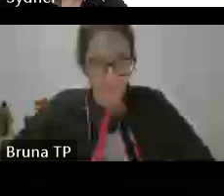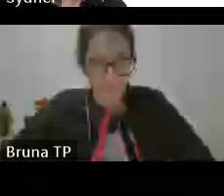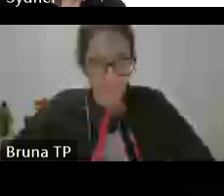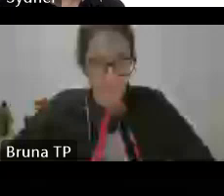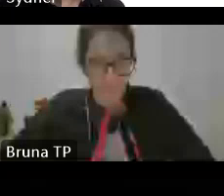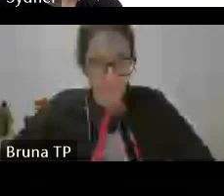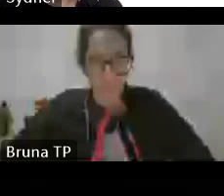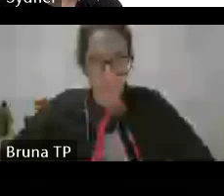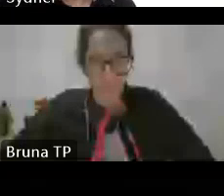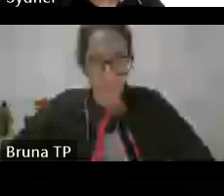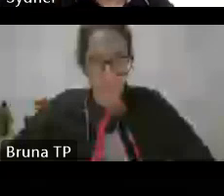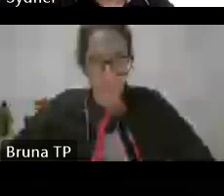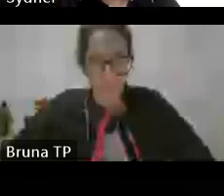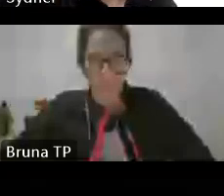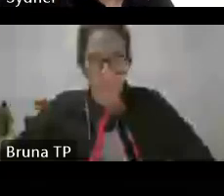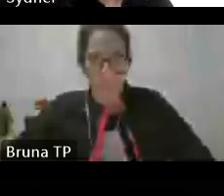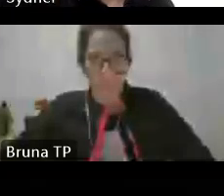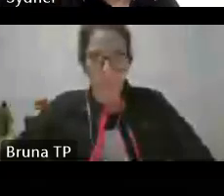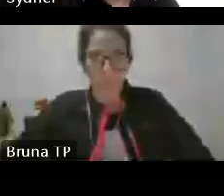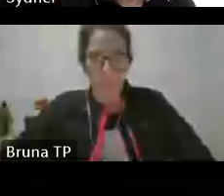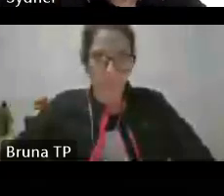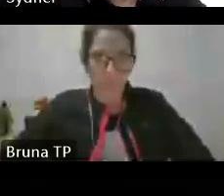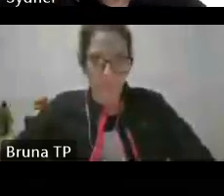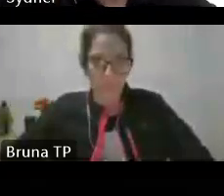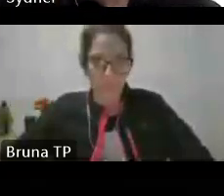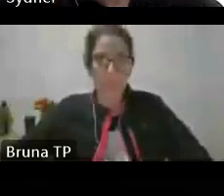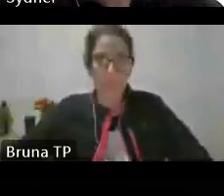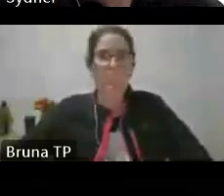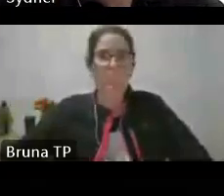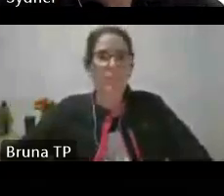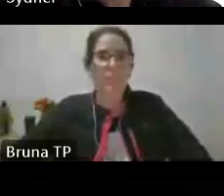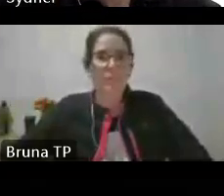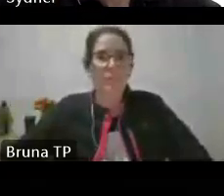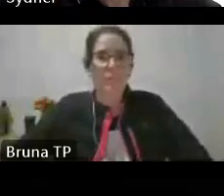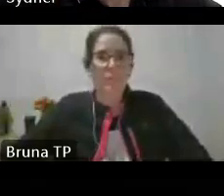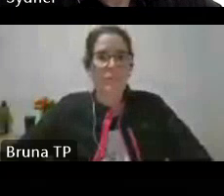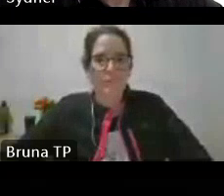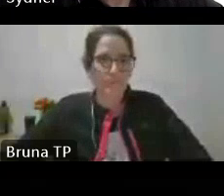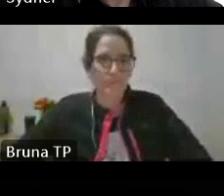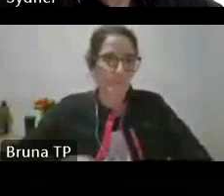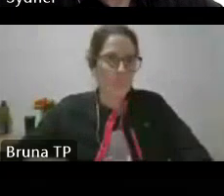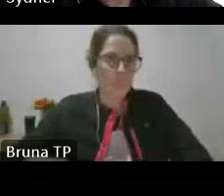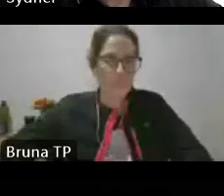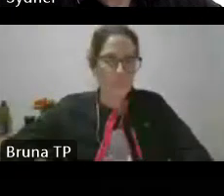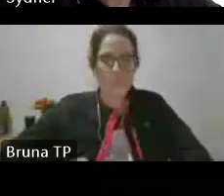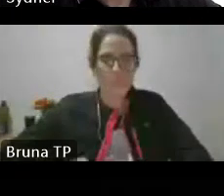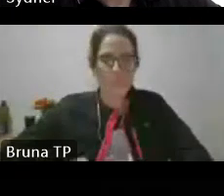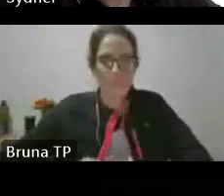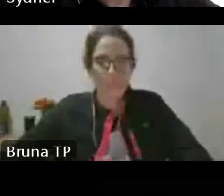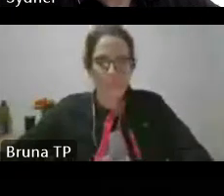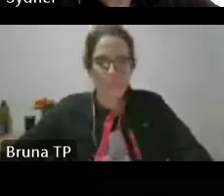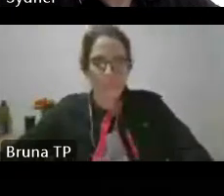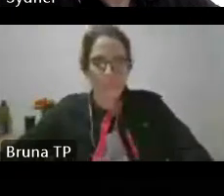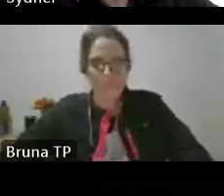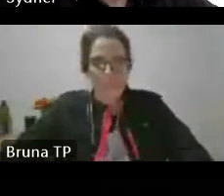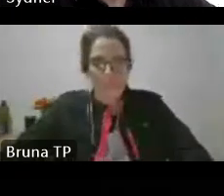Ou é a mesma coisa? A espessura dela, né? A espessura dela. Profundidade, Perfeito.